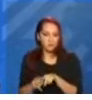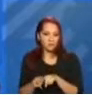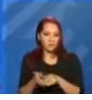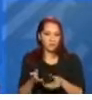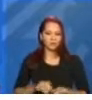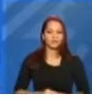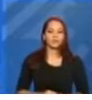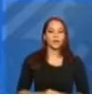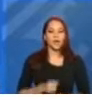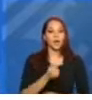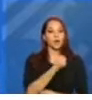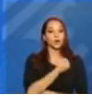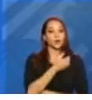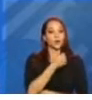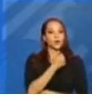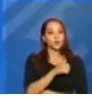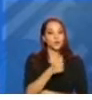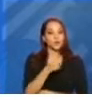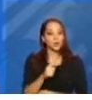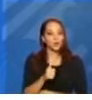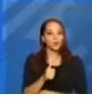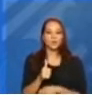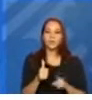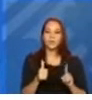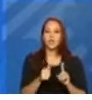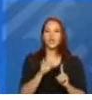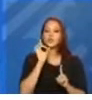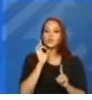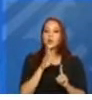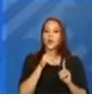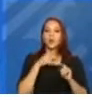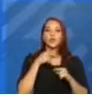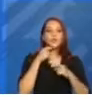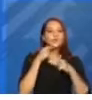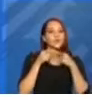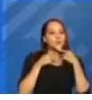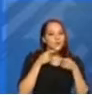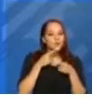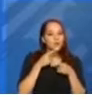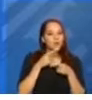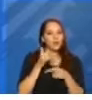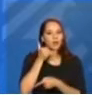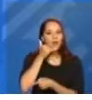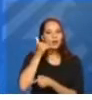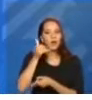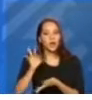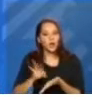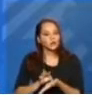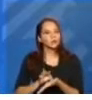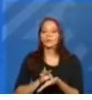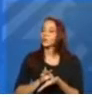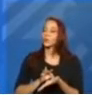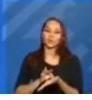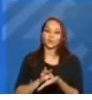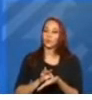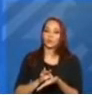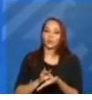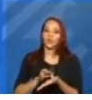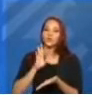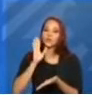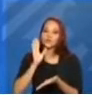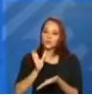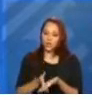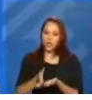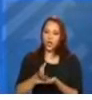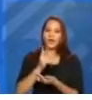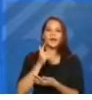O 111 não, é só para consulta e dúvidas, não é para o cadastramento. Excelente pergunta. Nós já